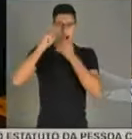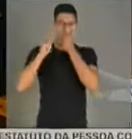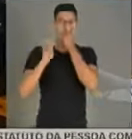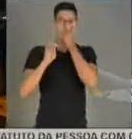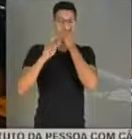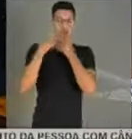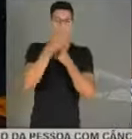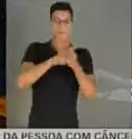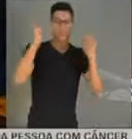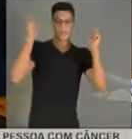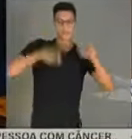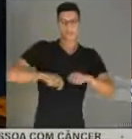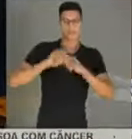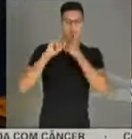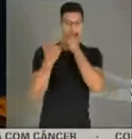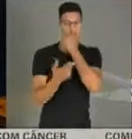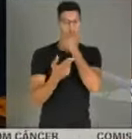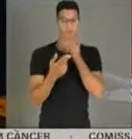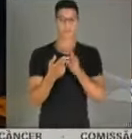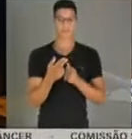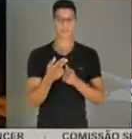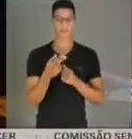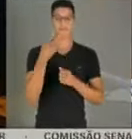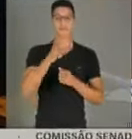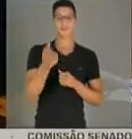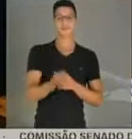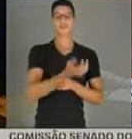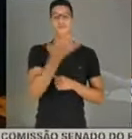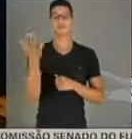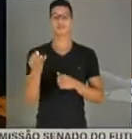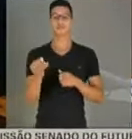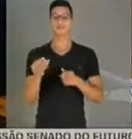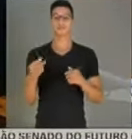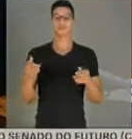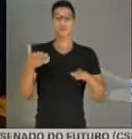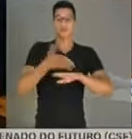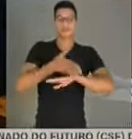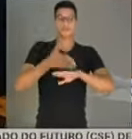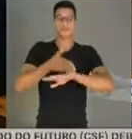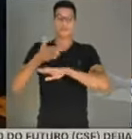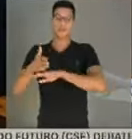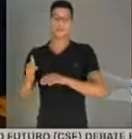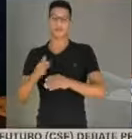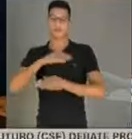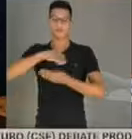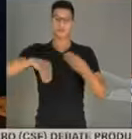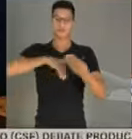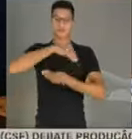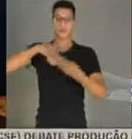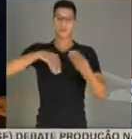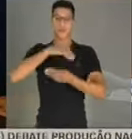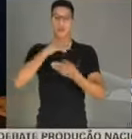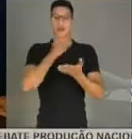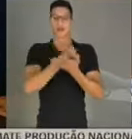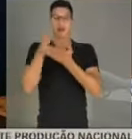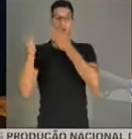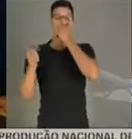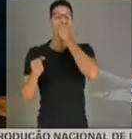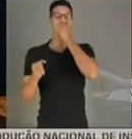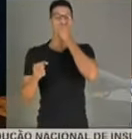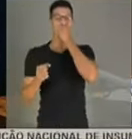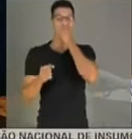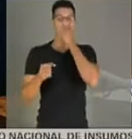sua competência ou pela quantidade de partícipes envolvidos em contratos, em